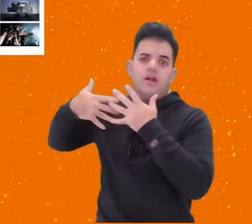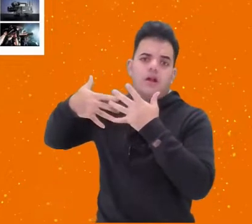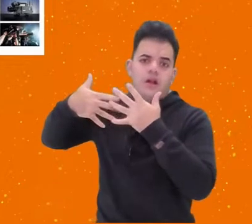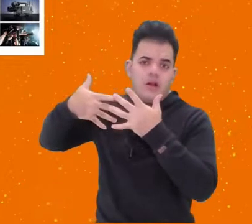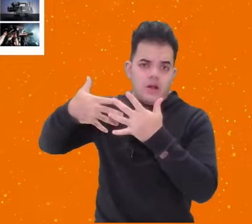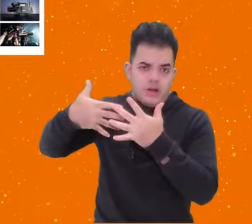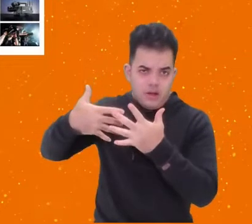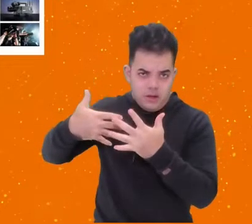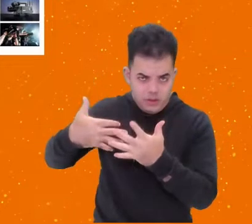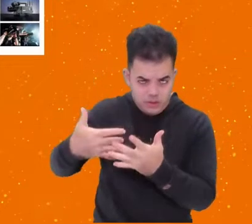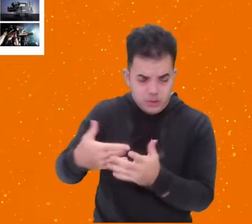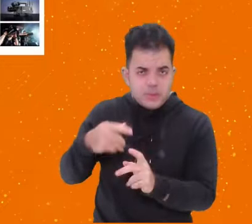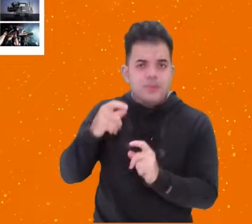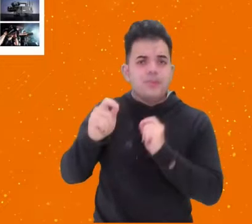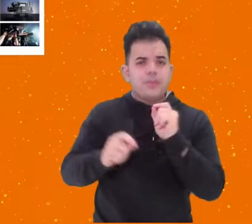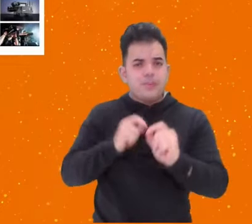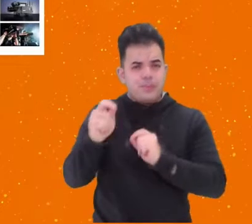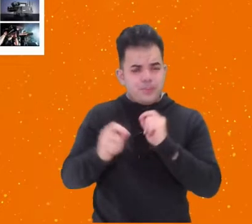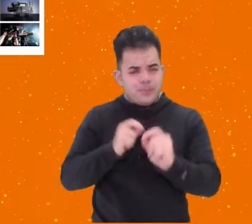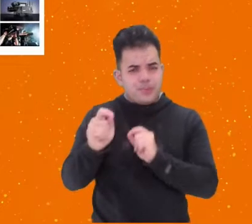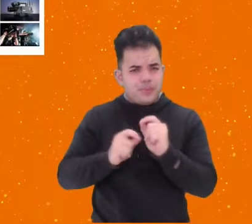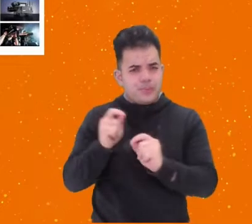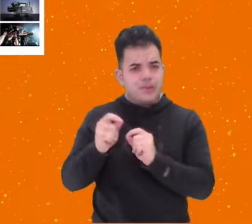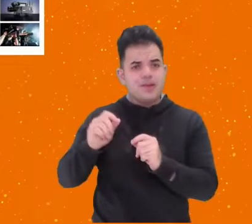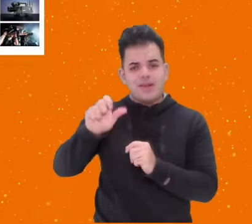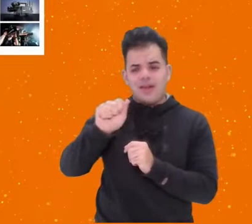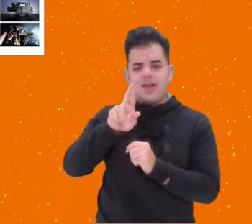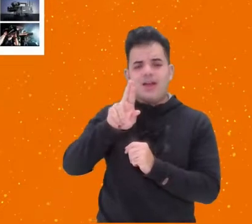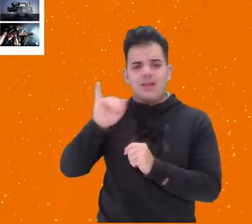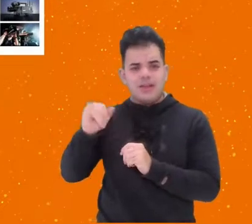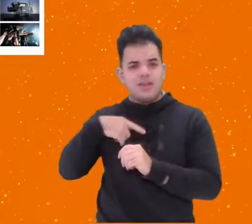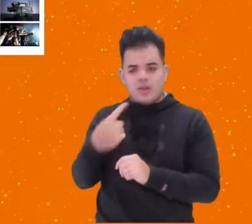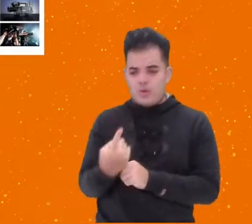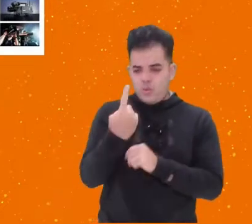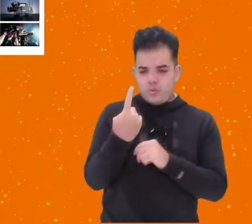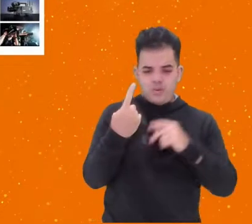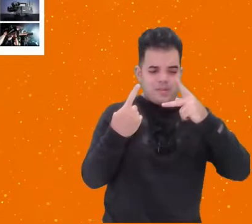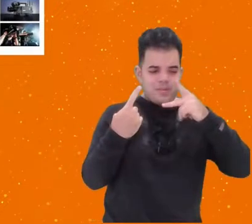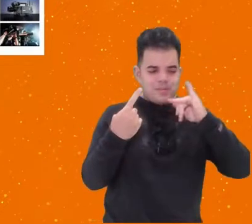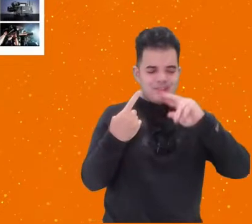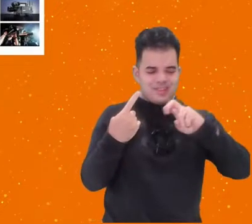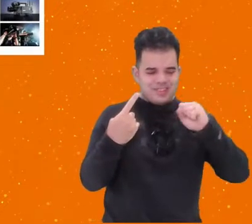gente vem dito que a Arri tem um pixel só, né? Por 12 anos, né?